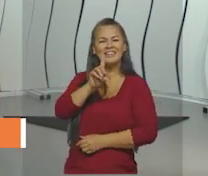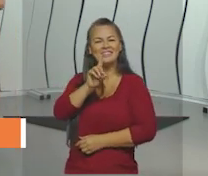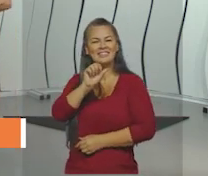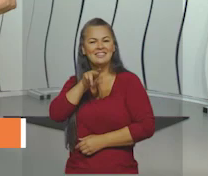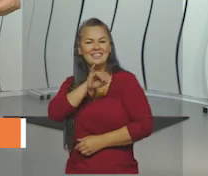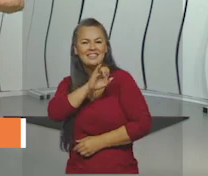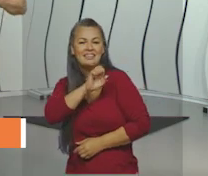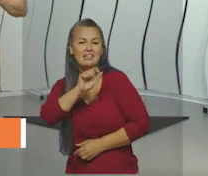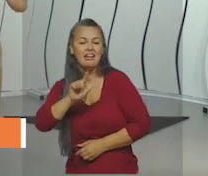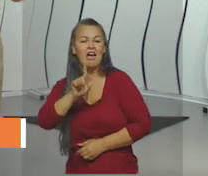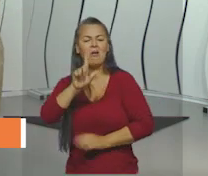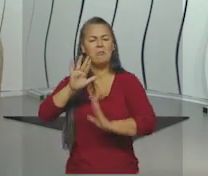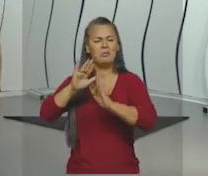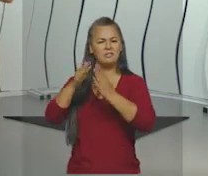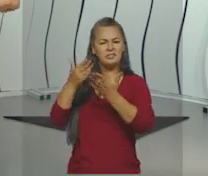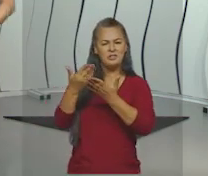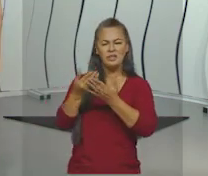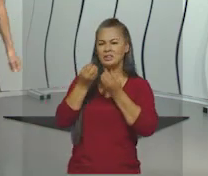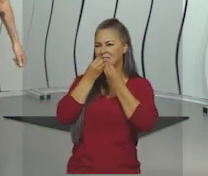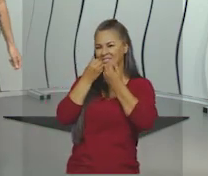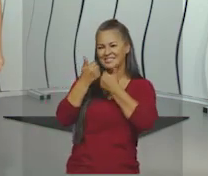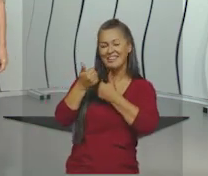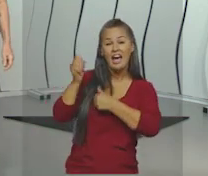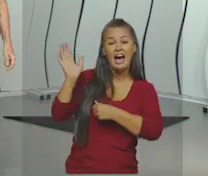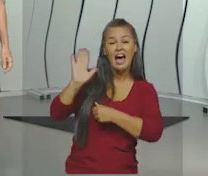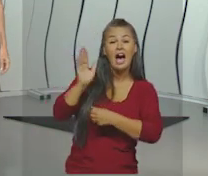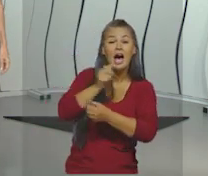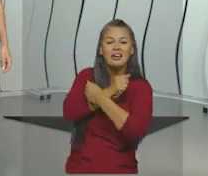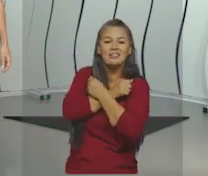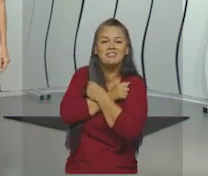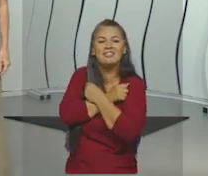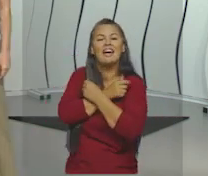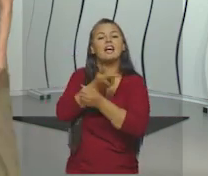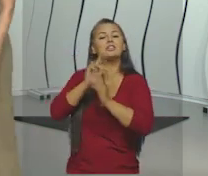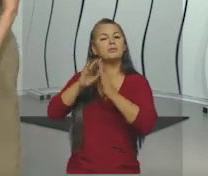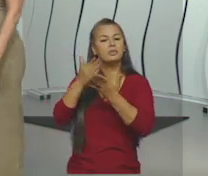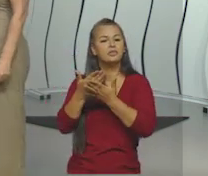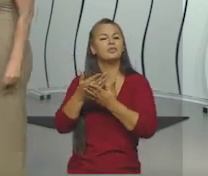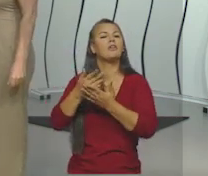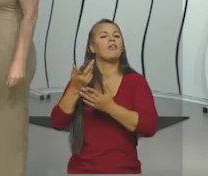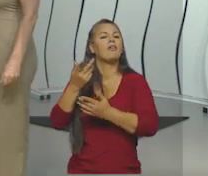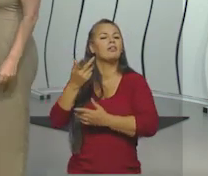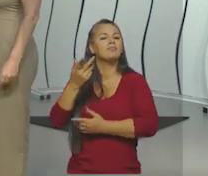de Castro, tá? Um abraço para a Júlia, um grande abraço para os alunos do Pedro II também.